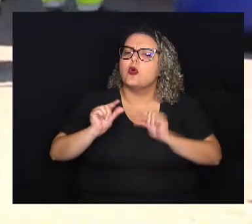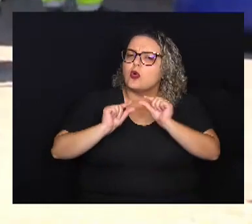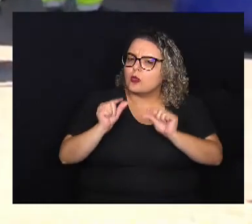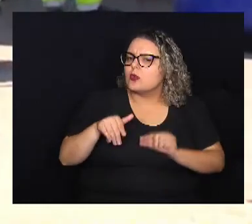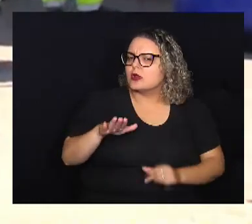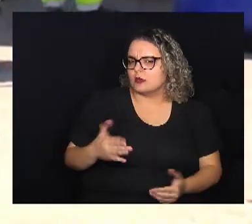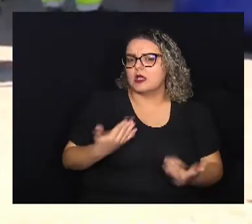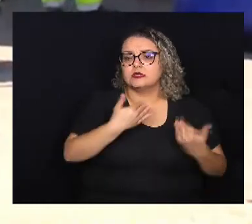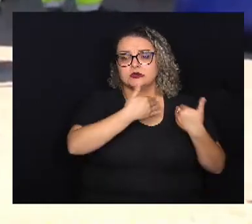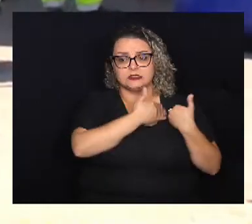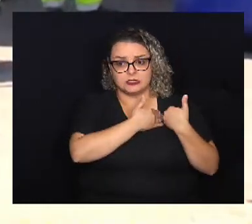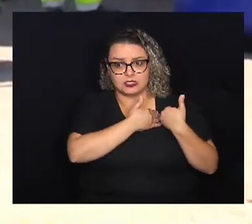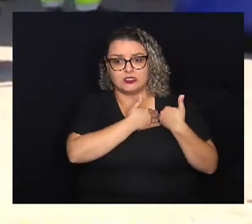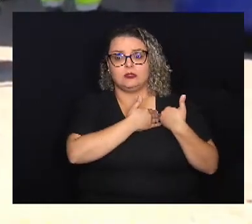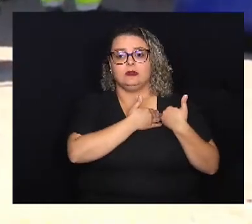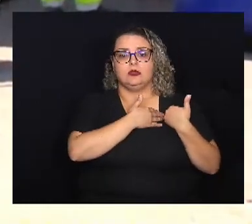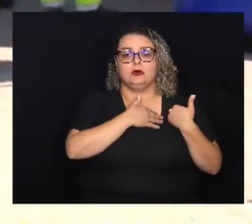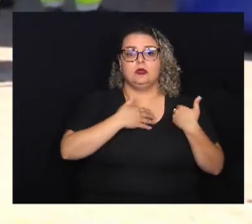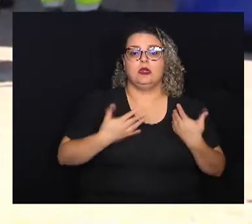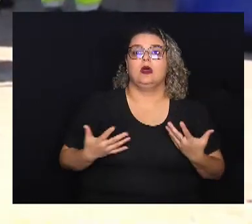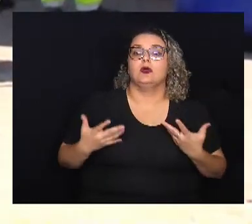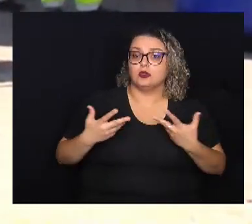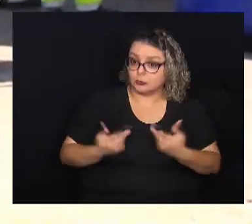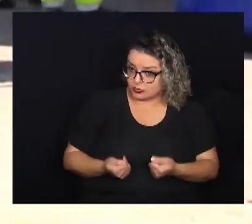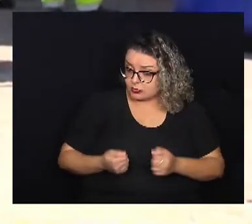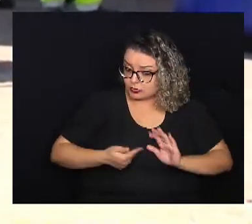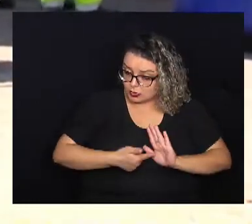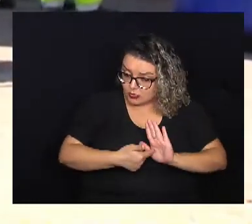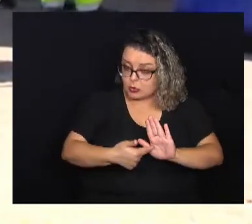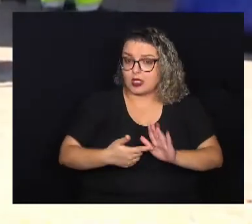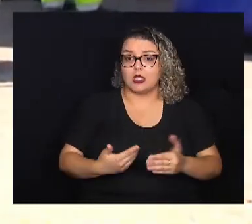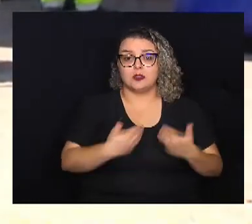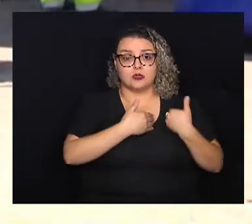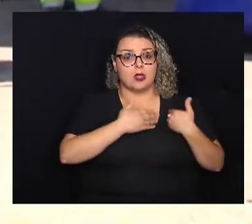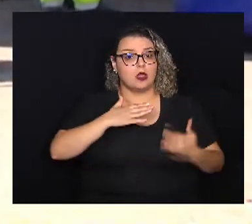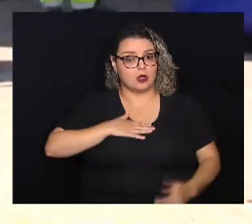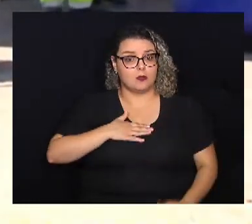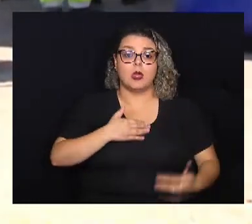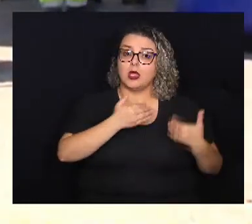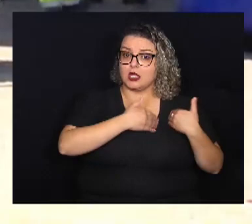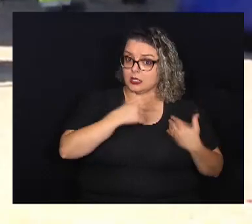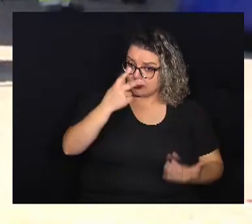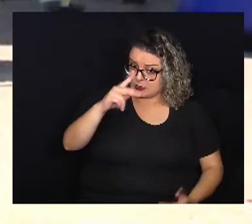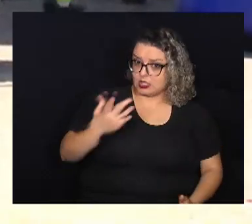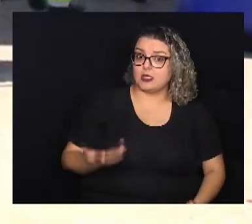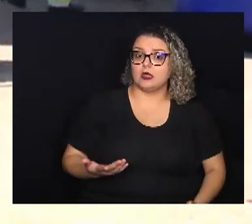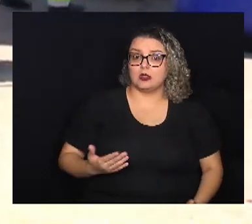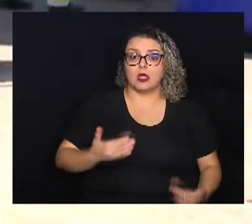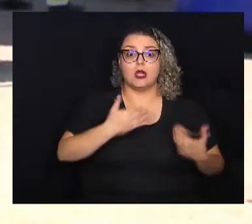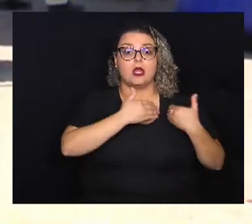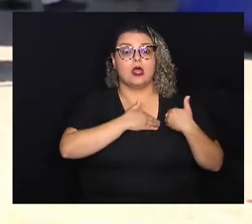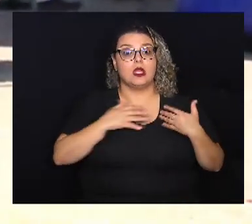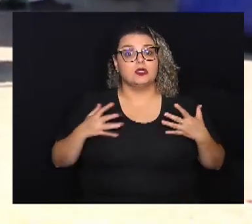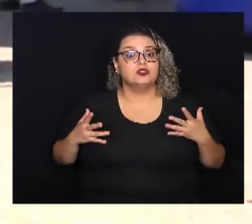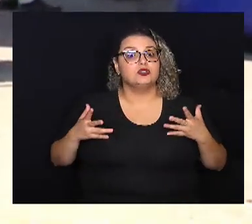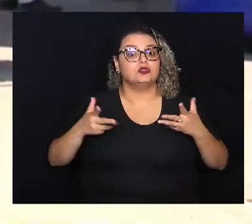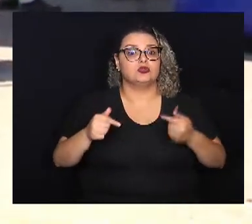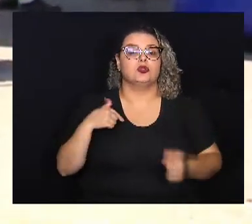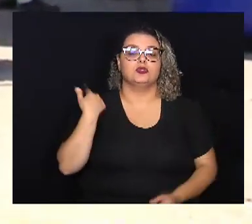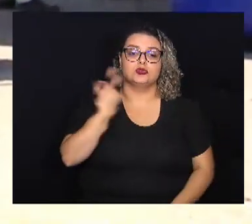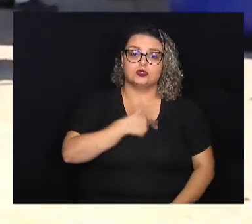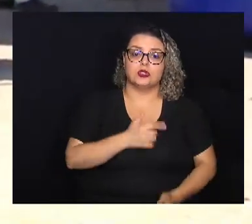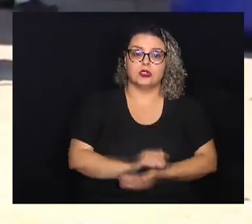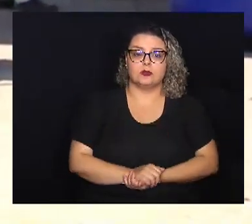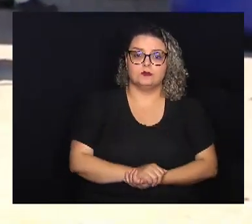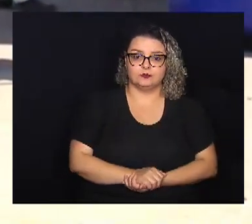responsabilidade à tona, porque a responsabilidade é minha, a responsabilidade é sua, a responsabilidade é de todos nós.